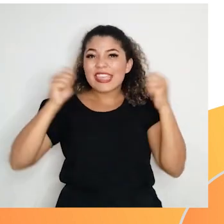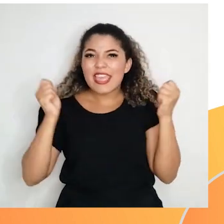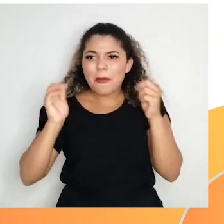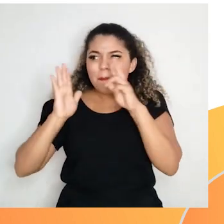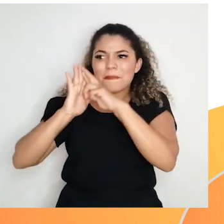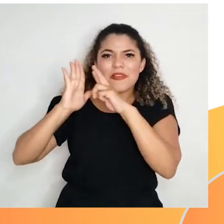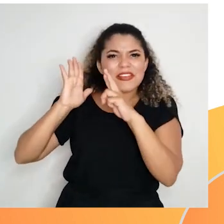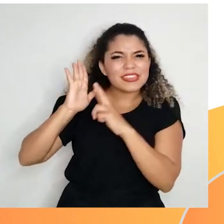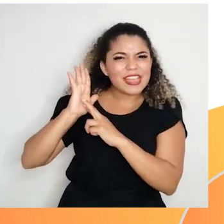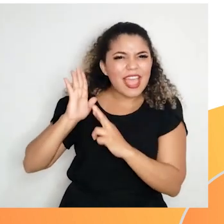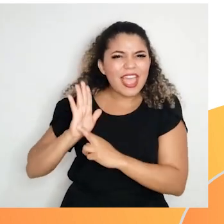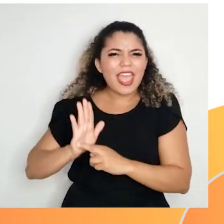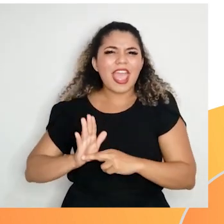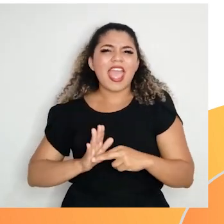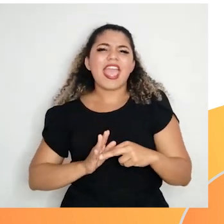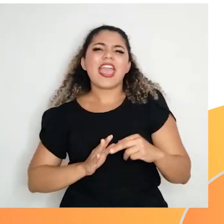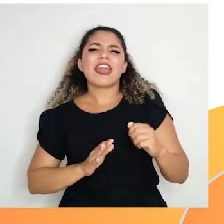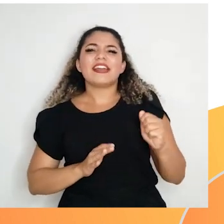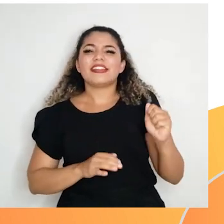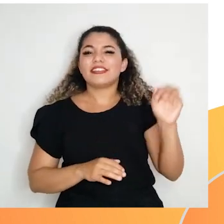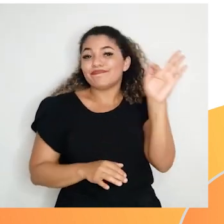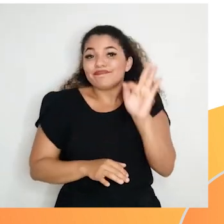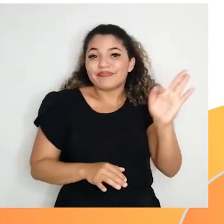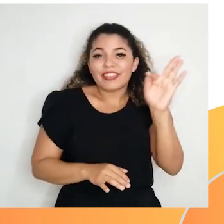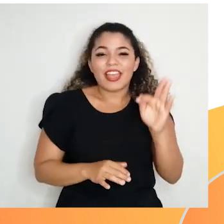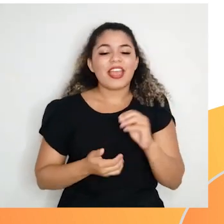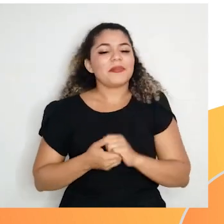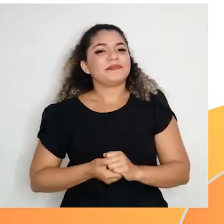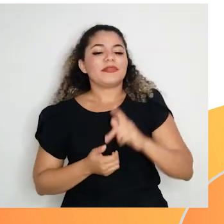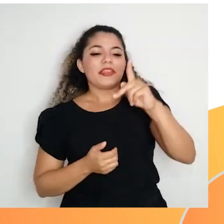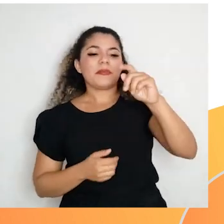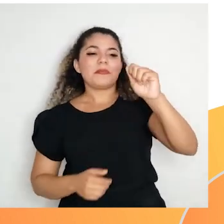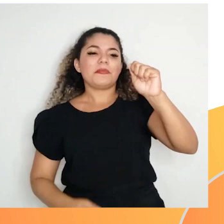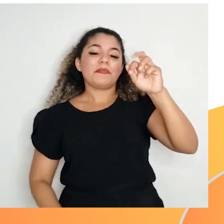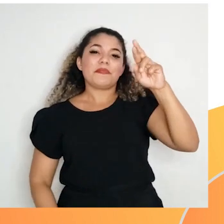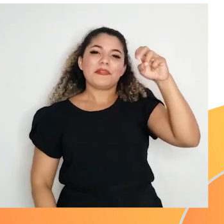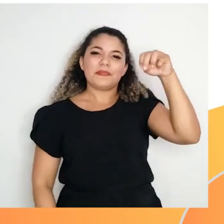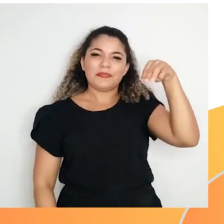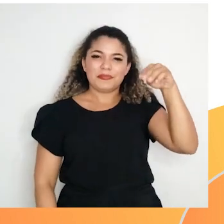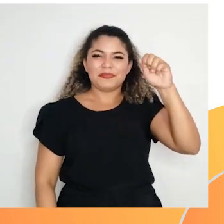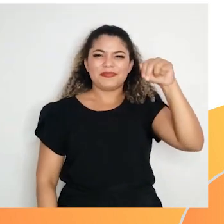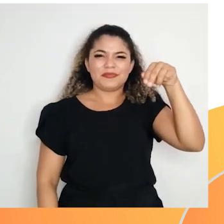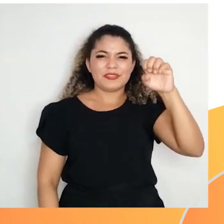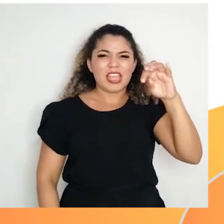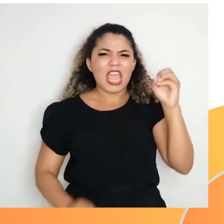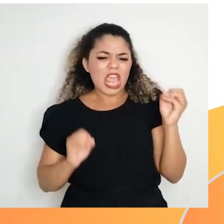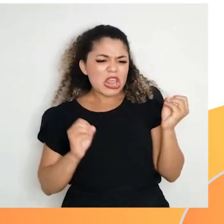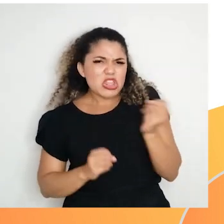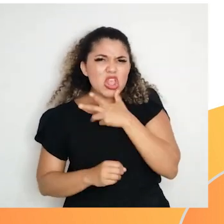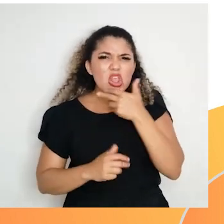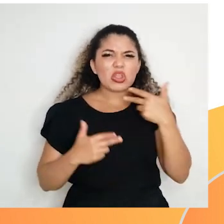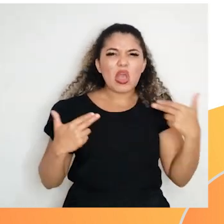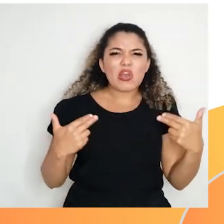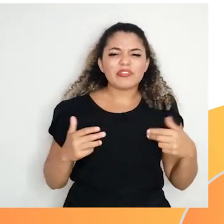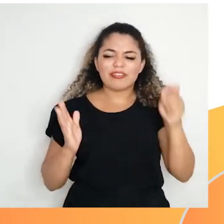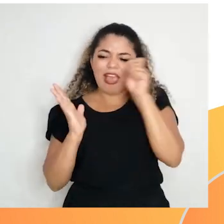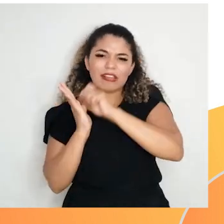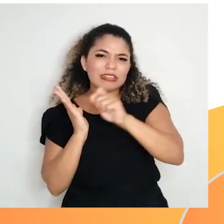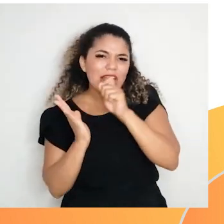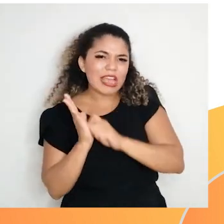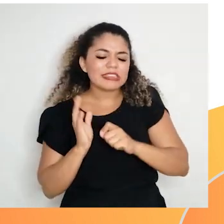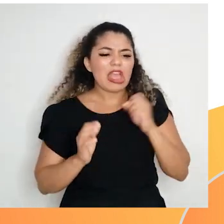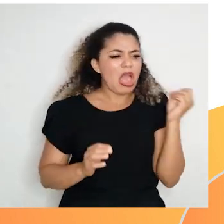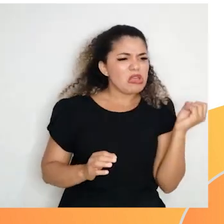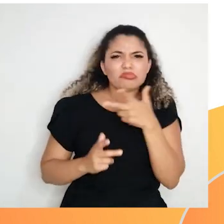academicistas, os padrões parnasianos, acadêmicos. Ele inova na